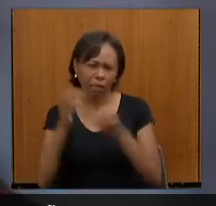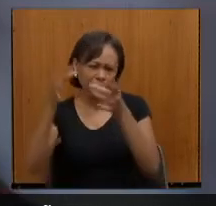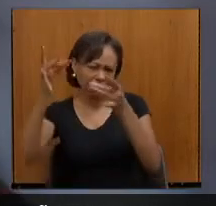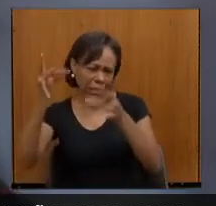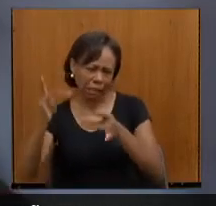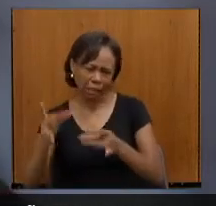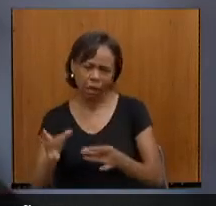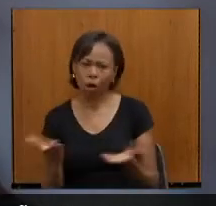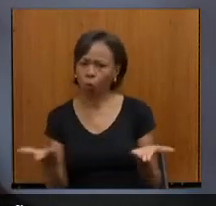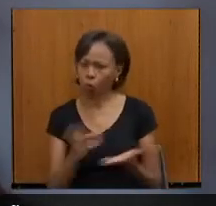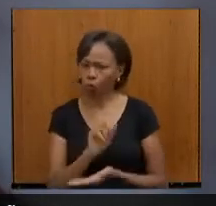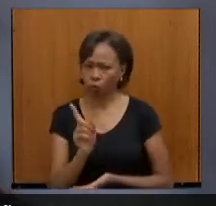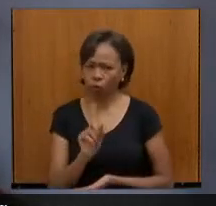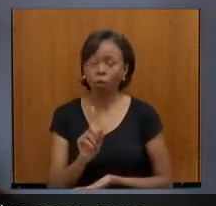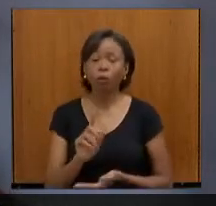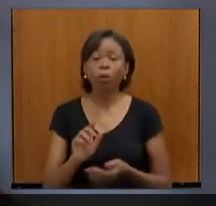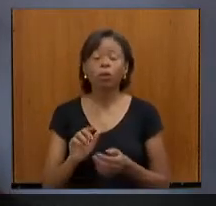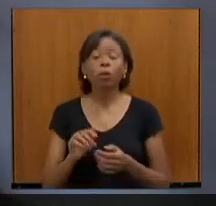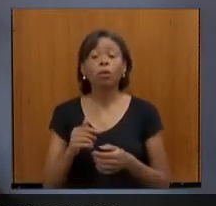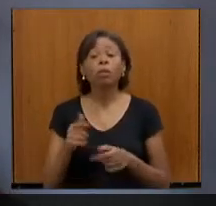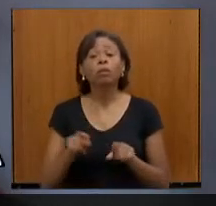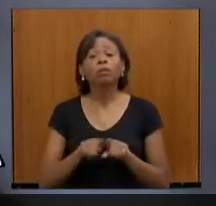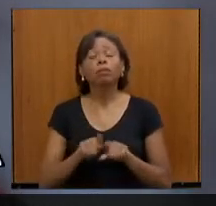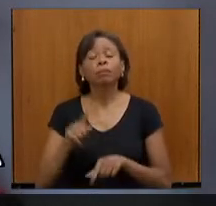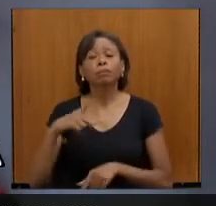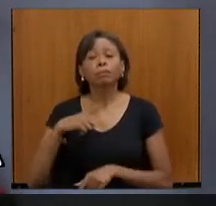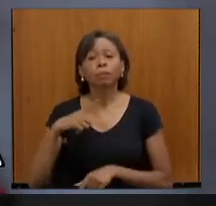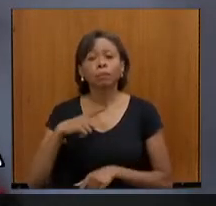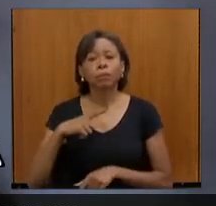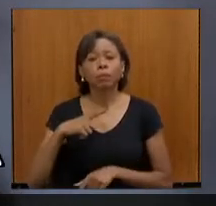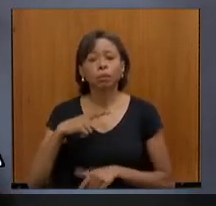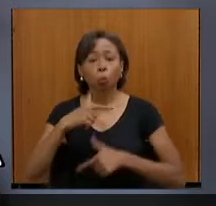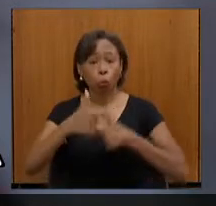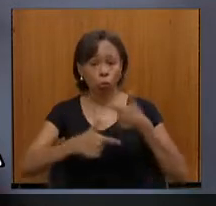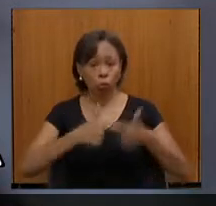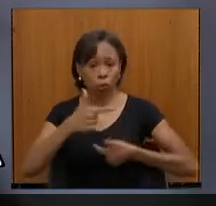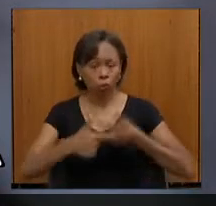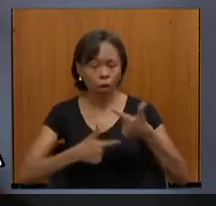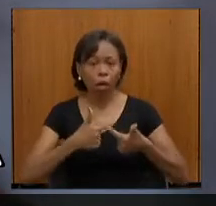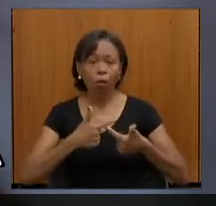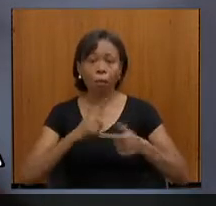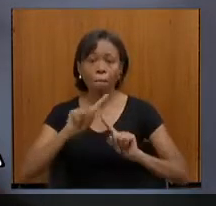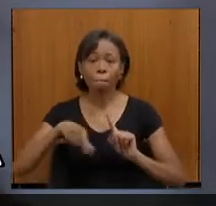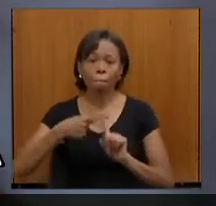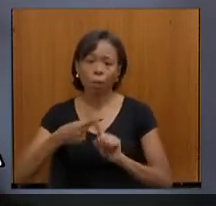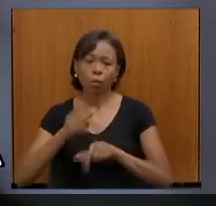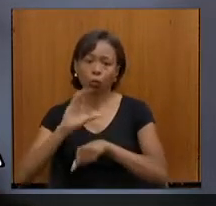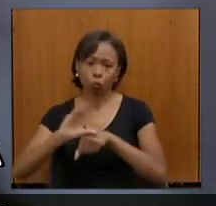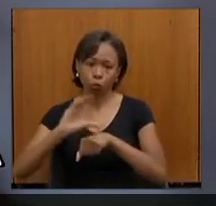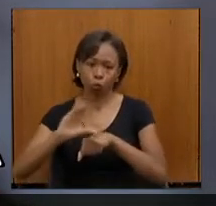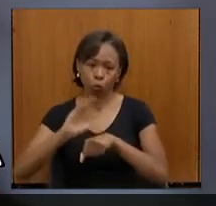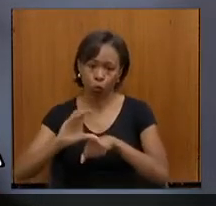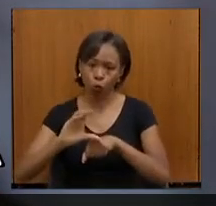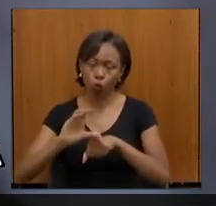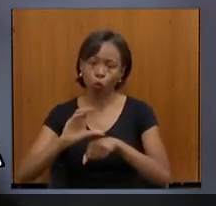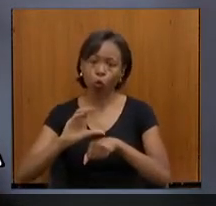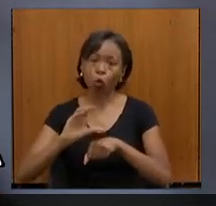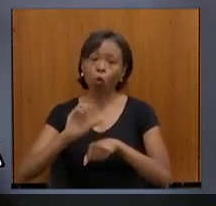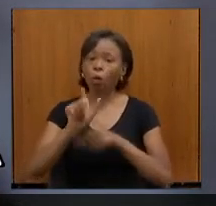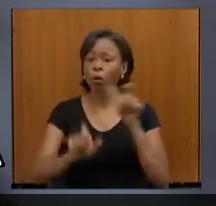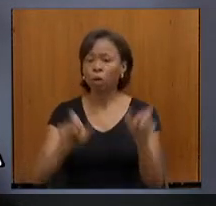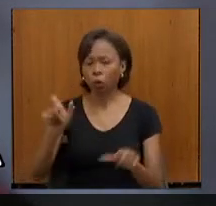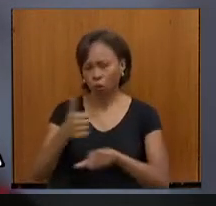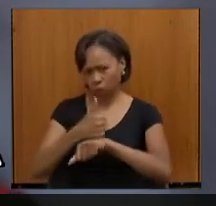Existe também um trabalho e um curso para qualquer profissional. Hoje a gente tem mais